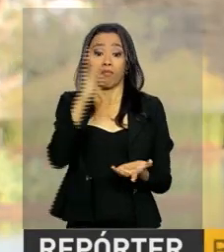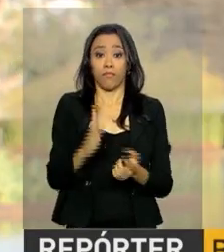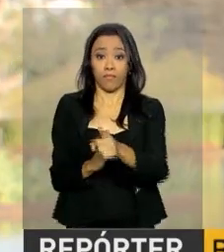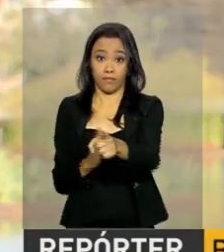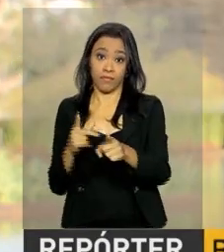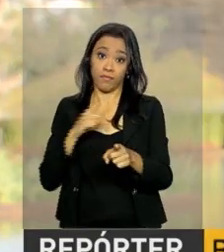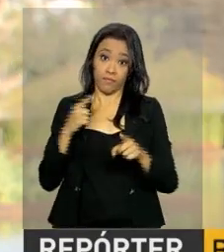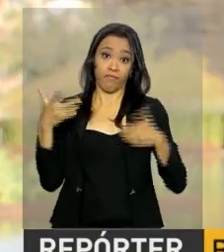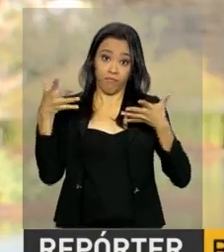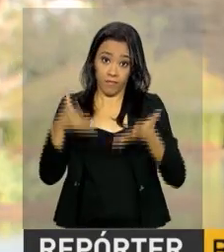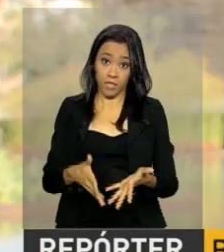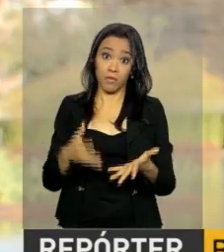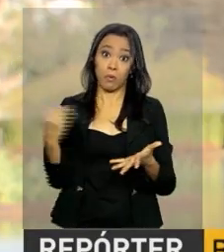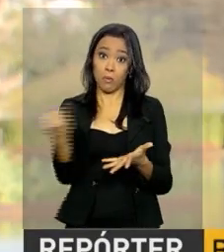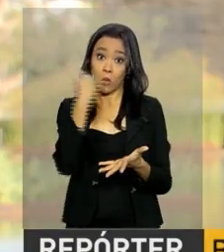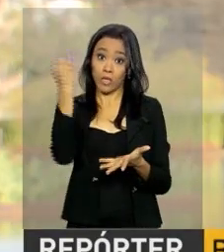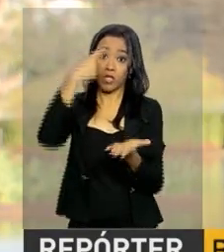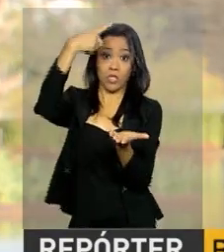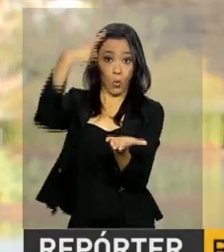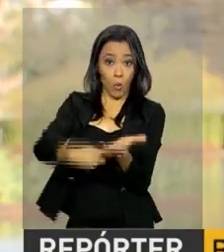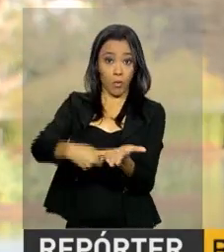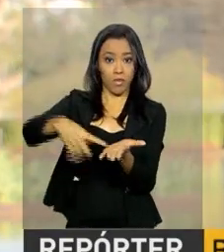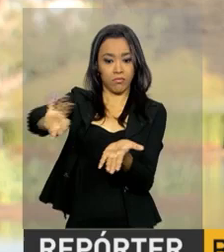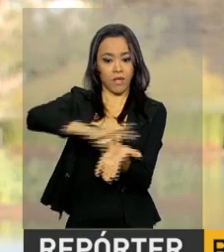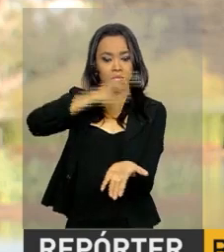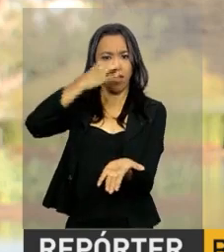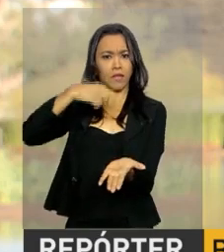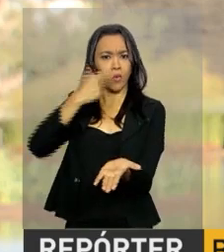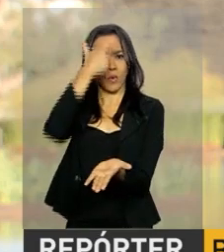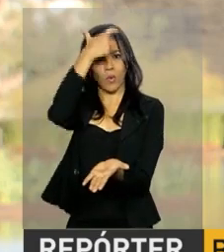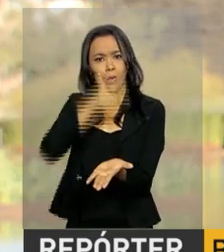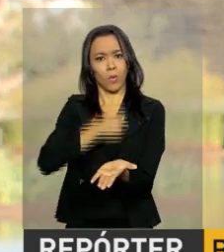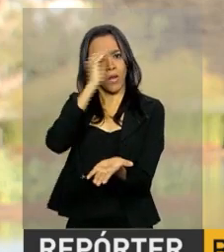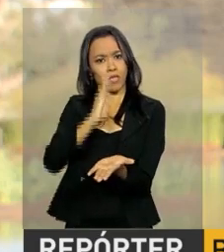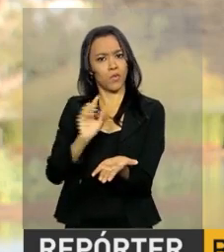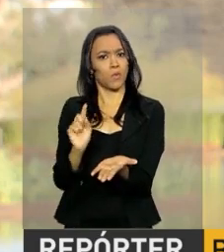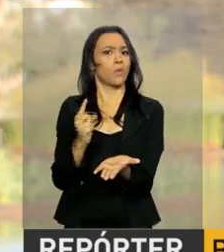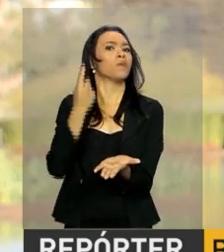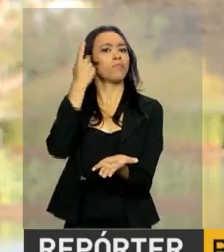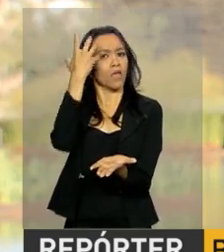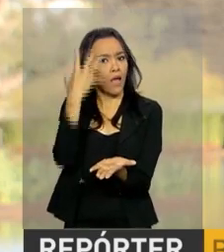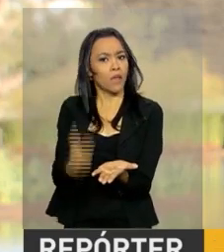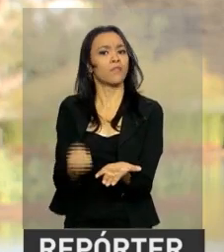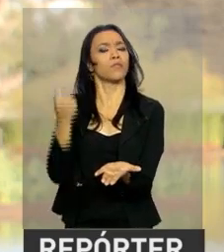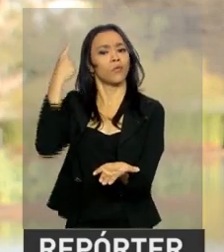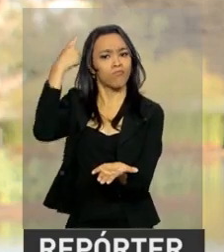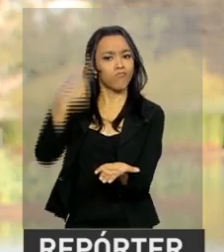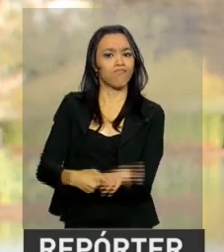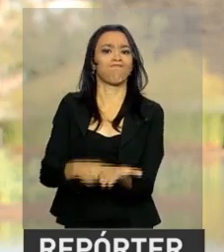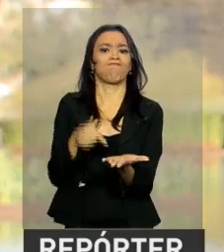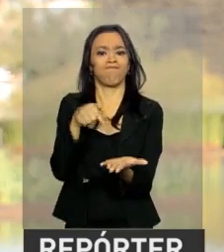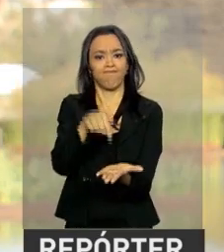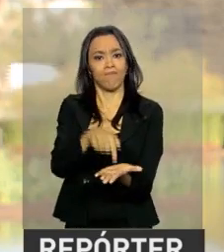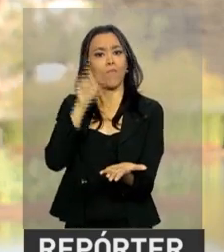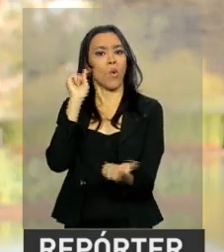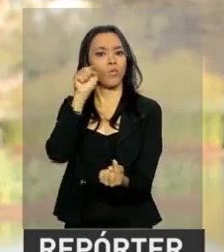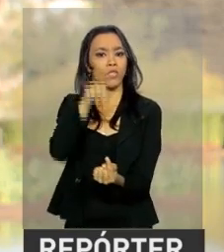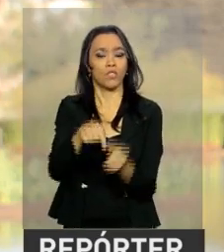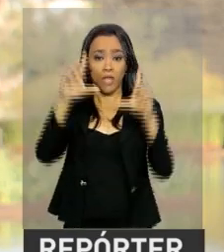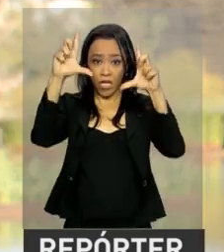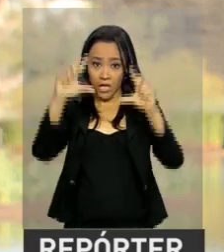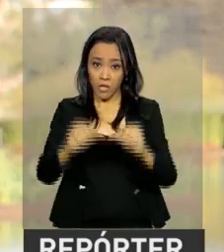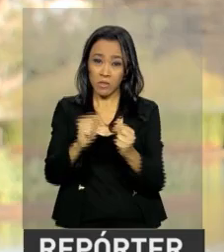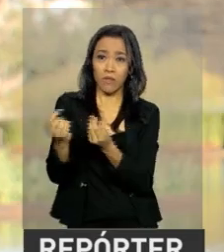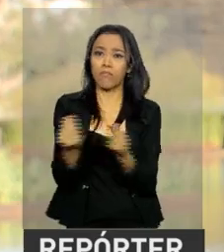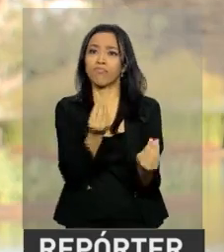participação importante no Acordo de Paris, já que foi o único país em desenvolvimento que adotou metas absolutas para a redução da emissão